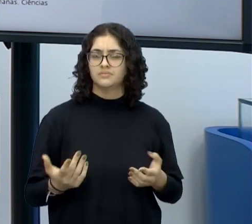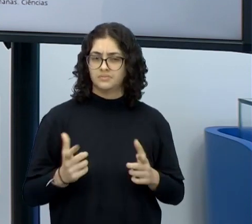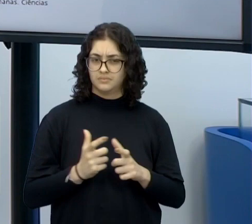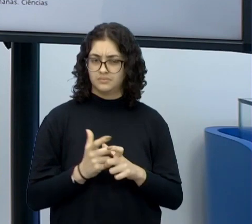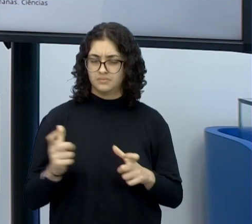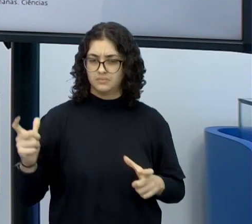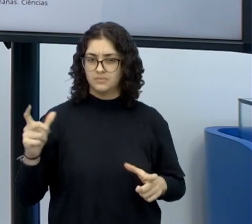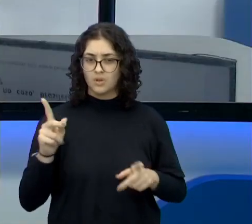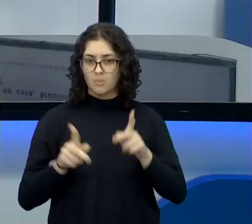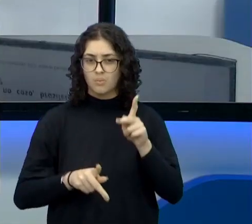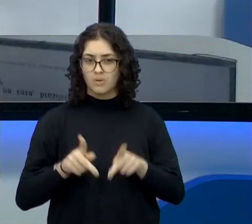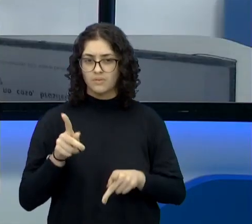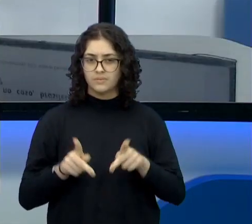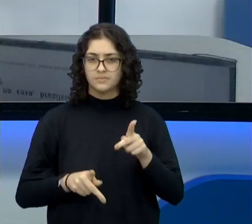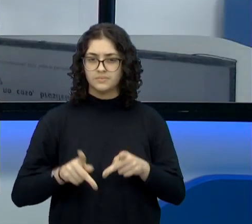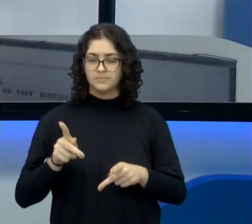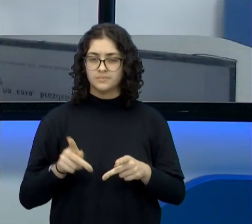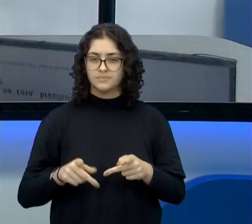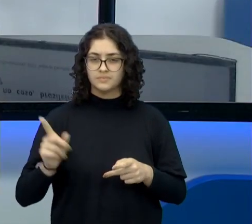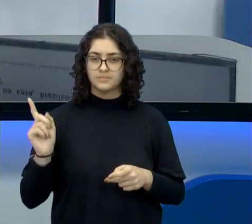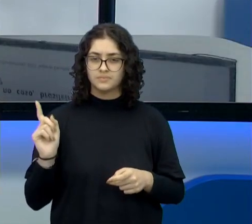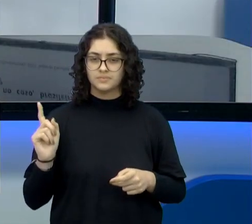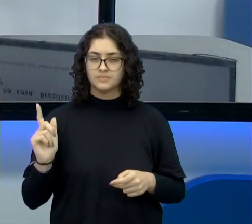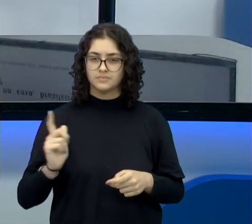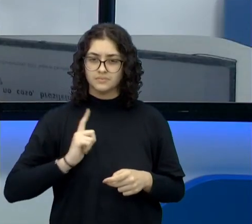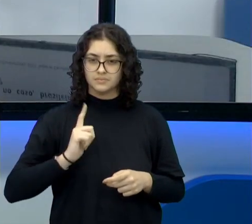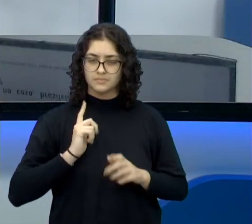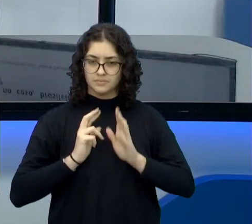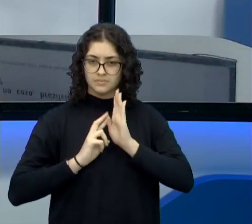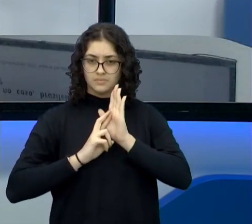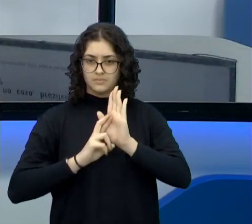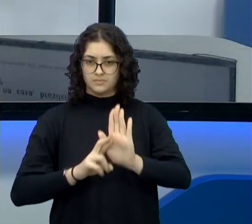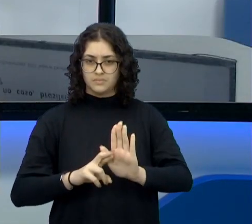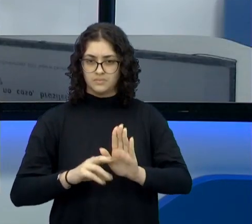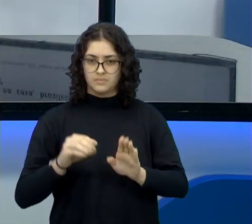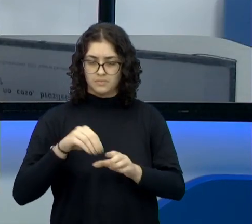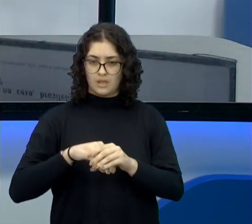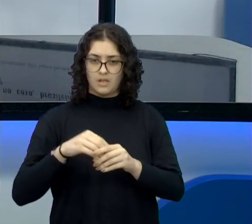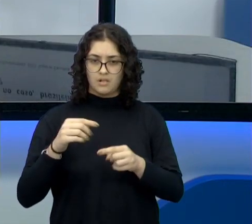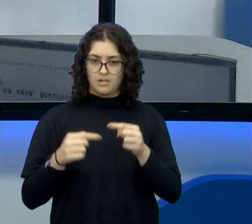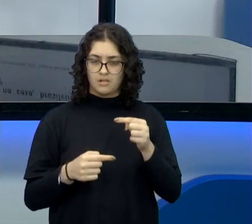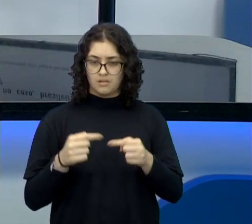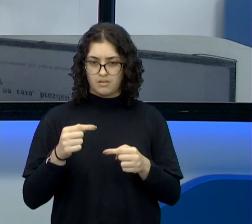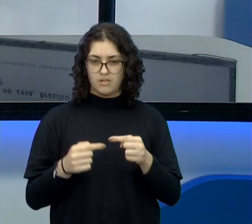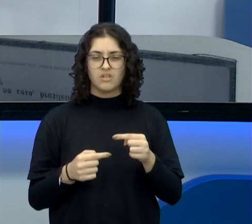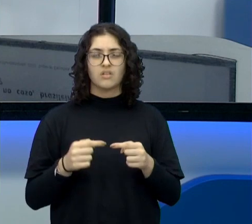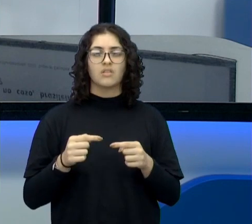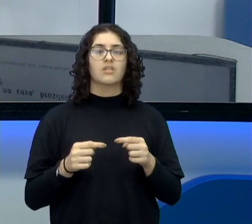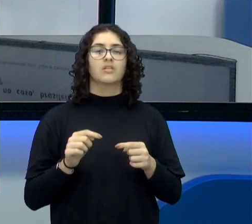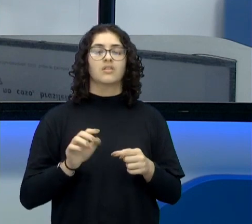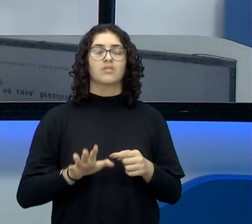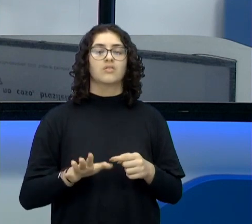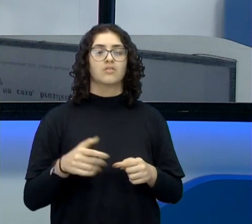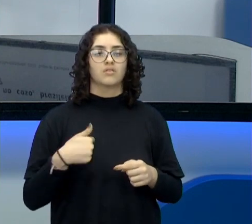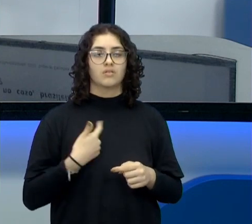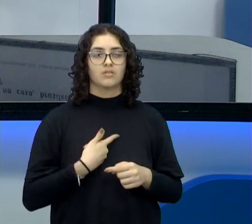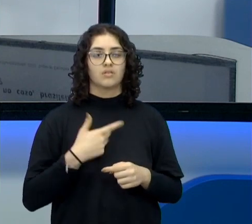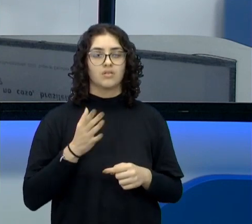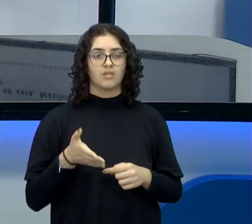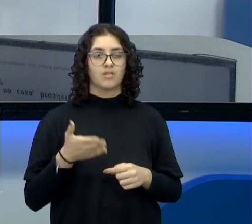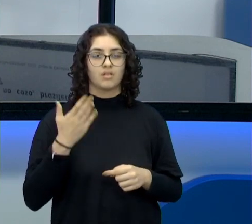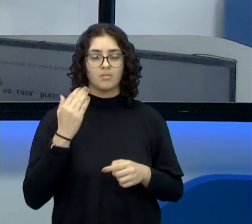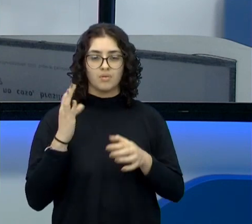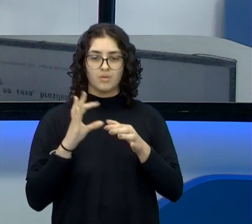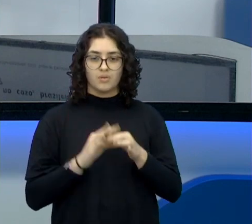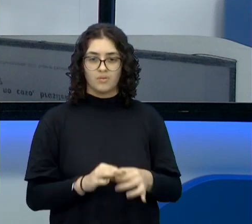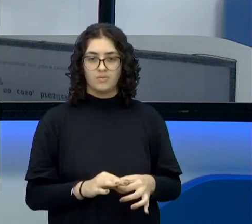da população, no caso nosso que estamos mencionando, Sim, possui representatividade na política, embora nós já estamos dentro desse